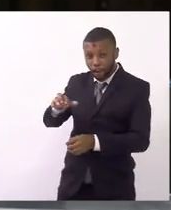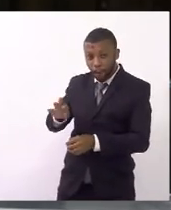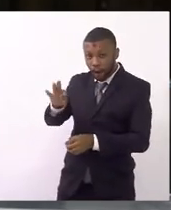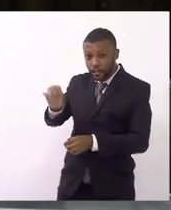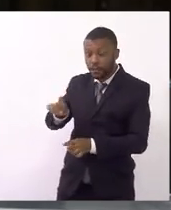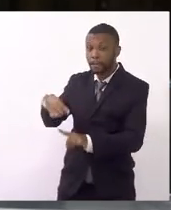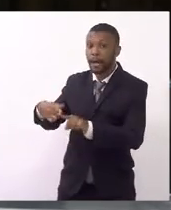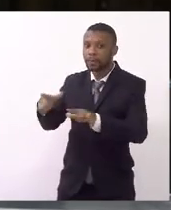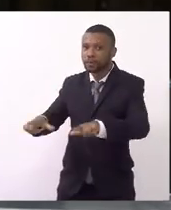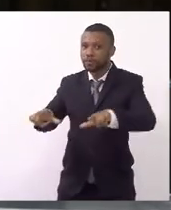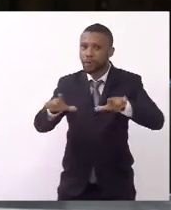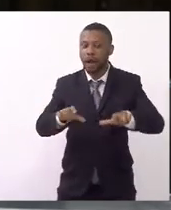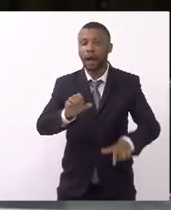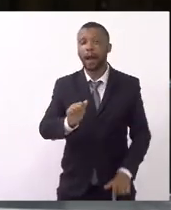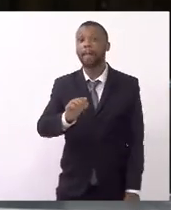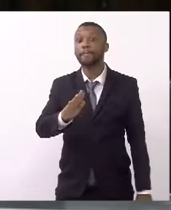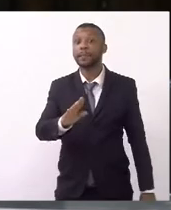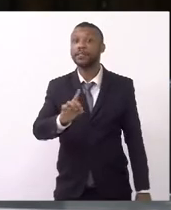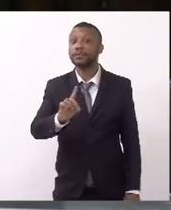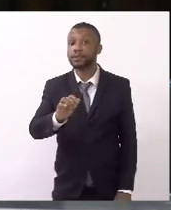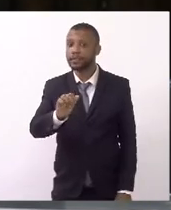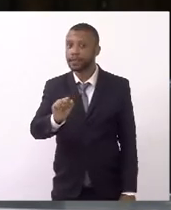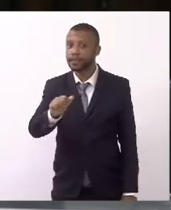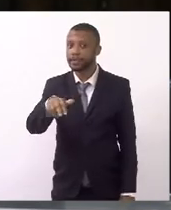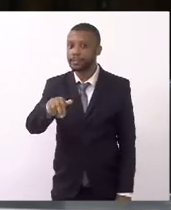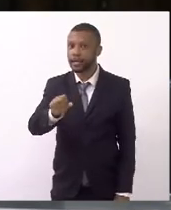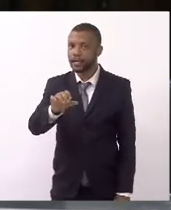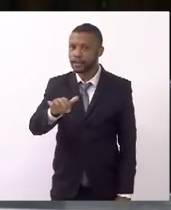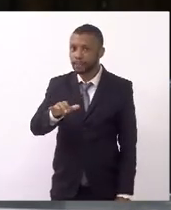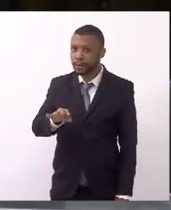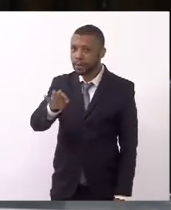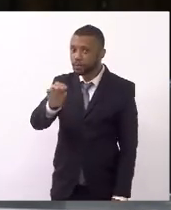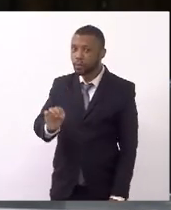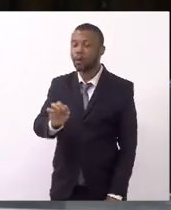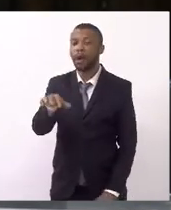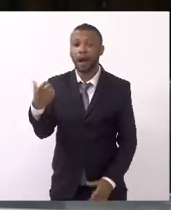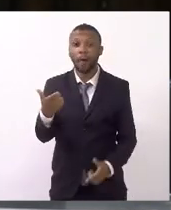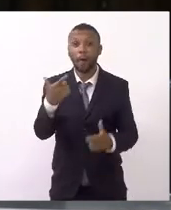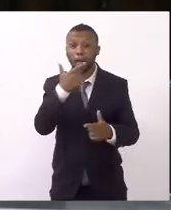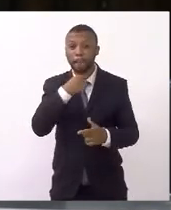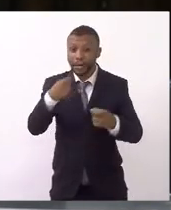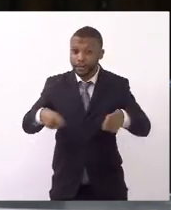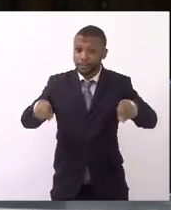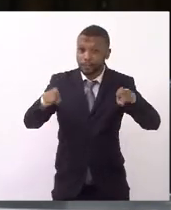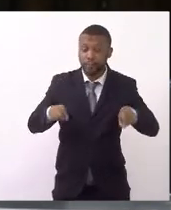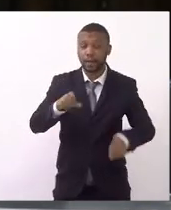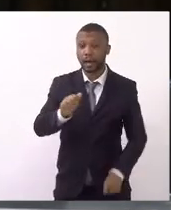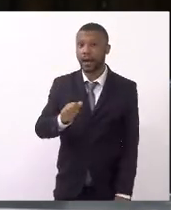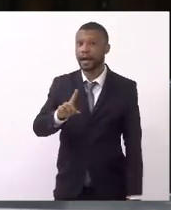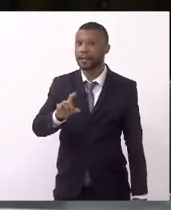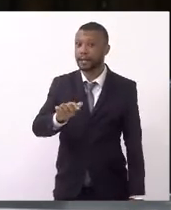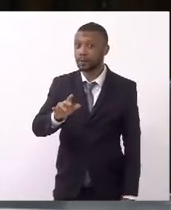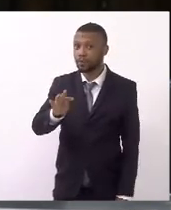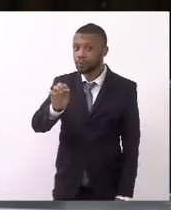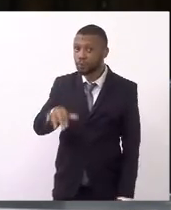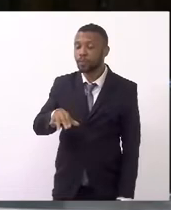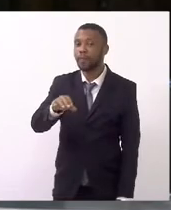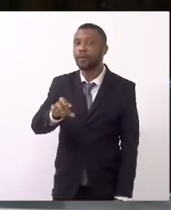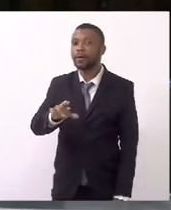Abdias Nascimento ao Babalorixá pai Adaílton Moreira também prestaremos